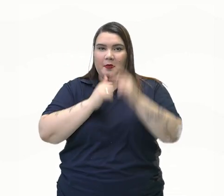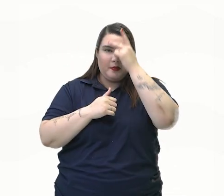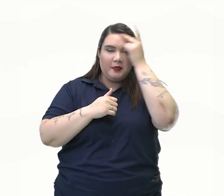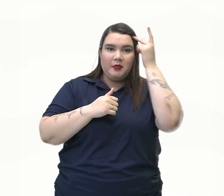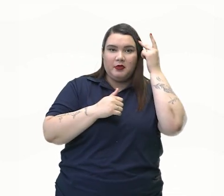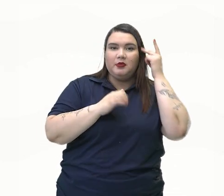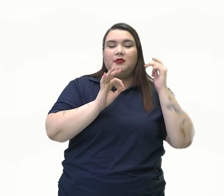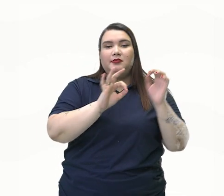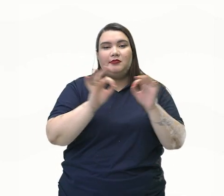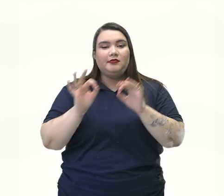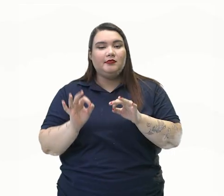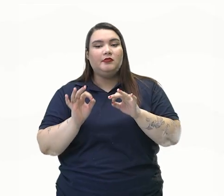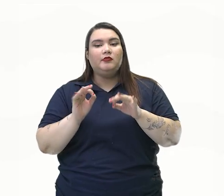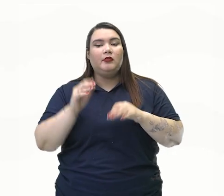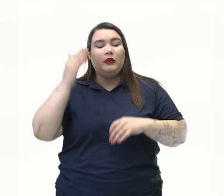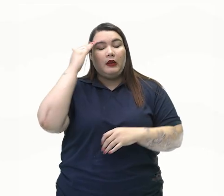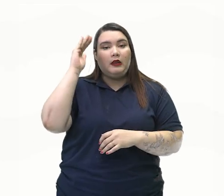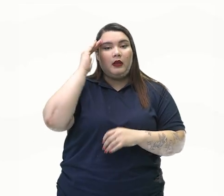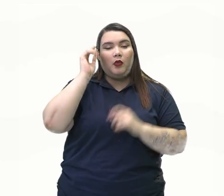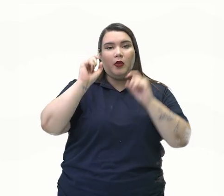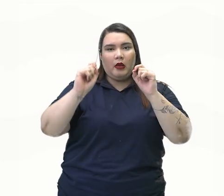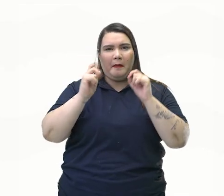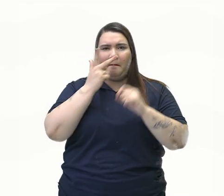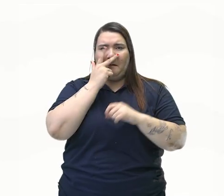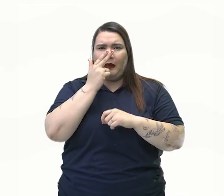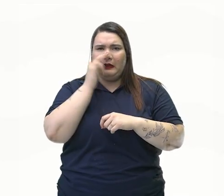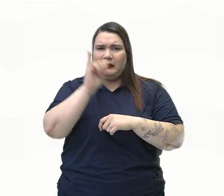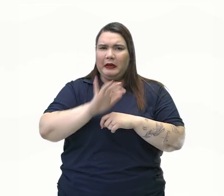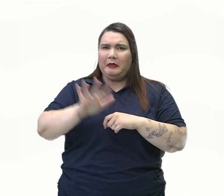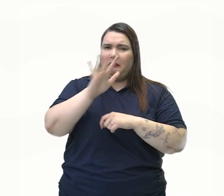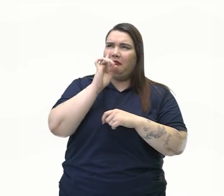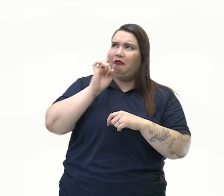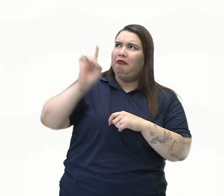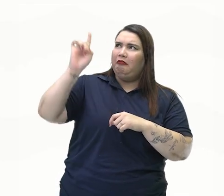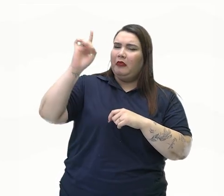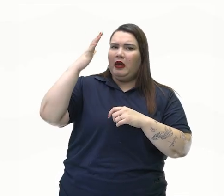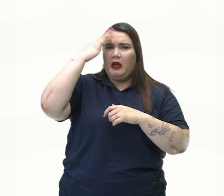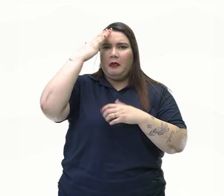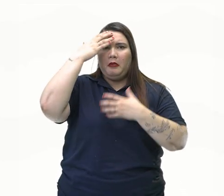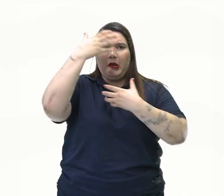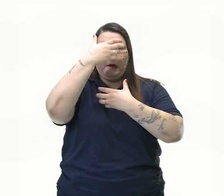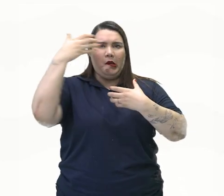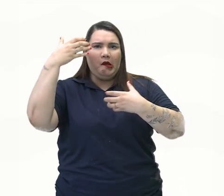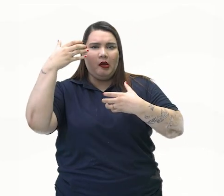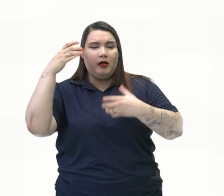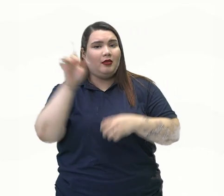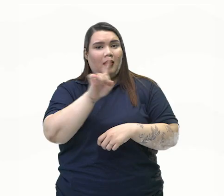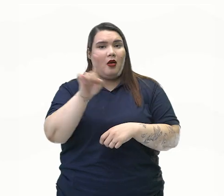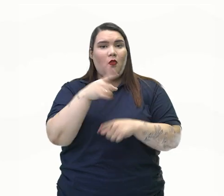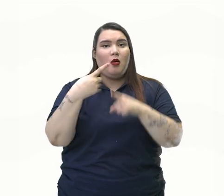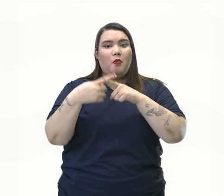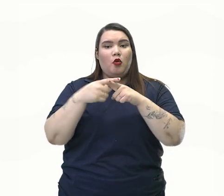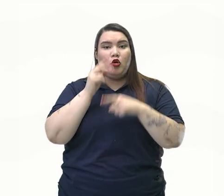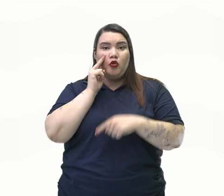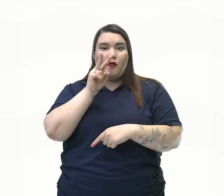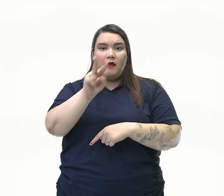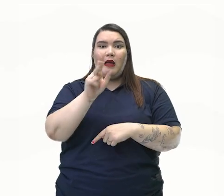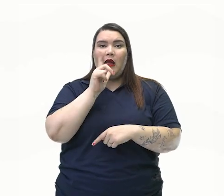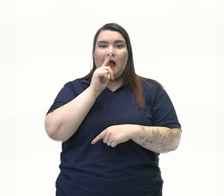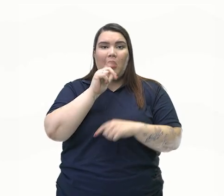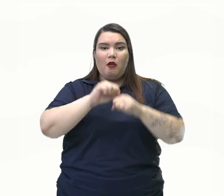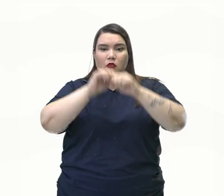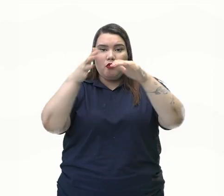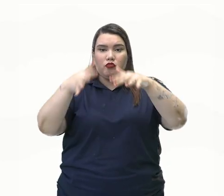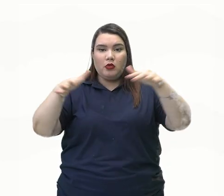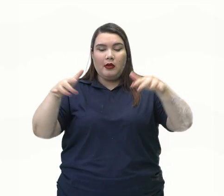aí, agora você já entendeu que a cabeça dela não está cortada, porque nós estamos vendo aí ela dentro da